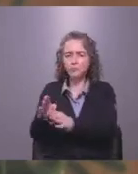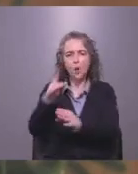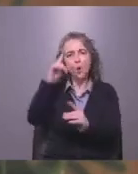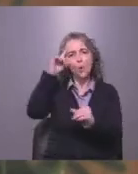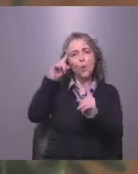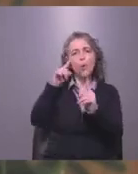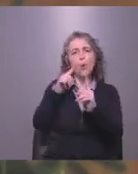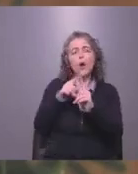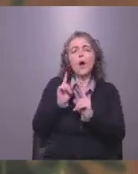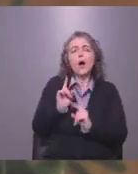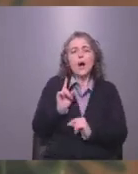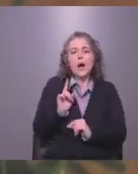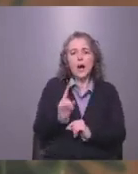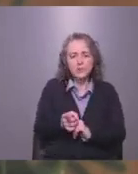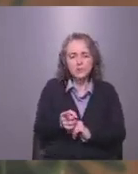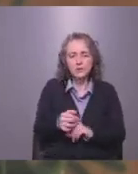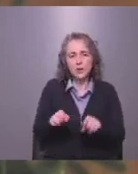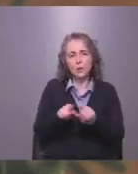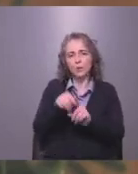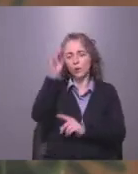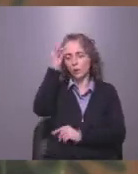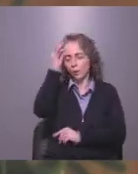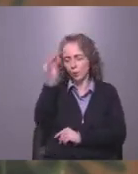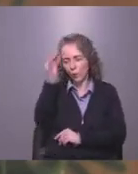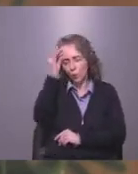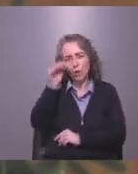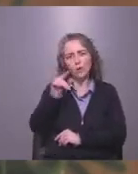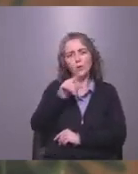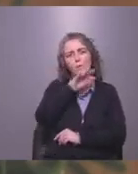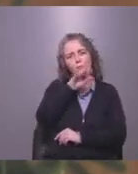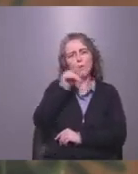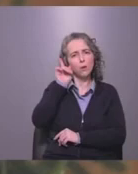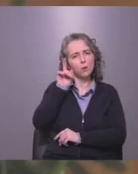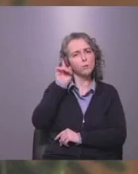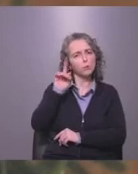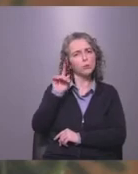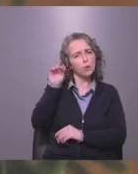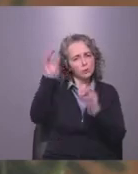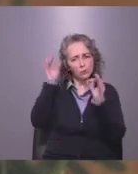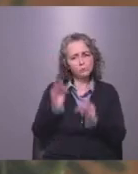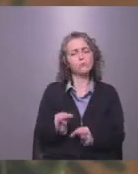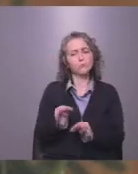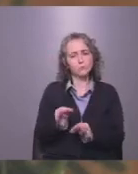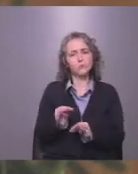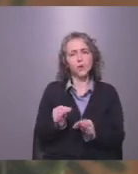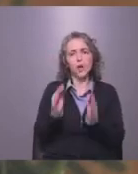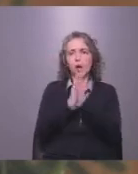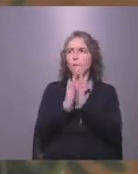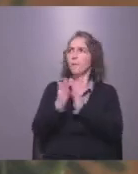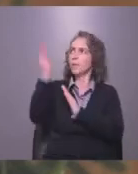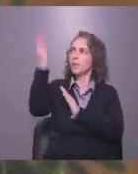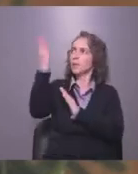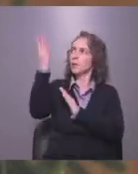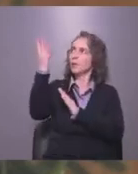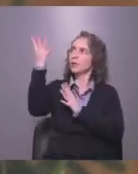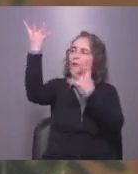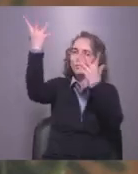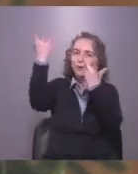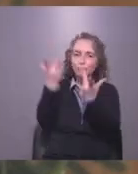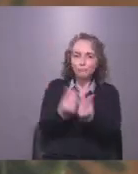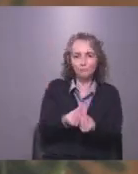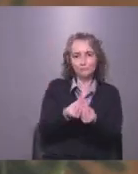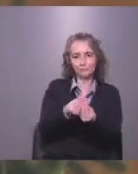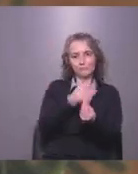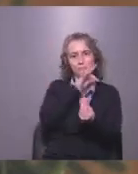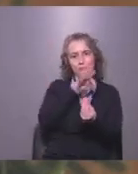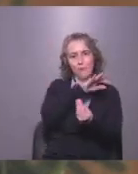a dignidade e a importância da família como lugar onde Deus se faz visível, como